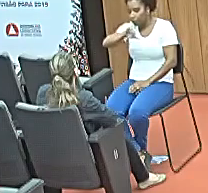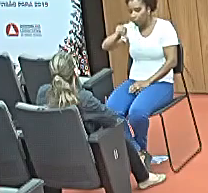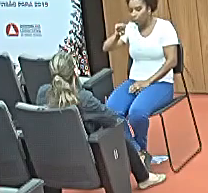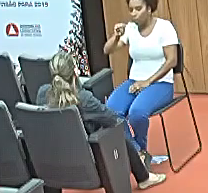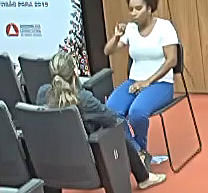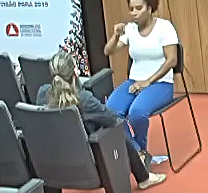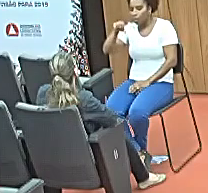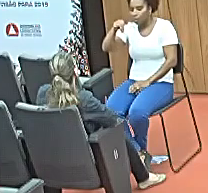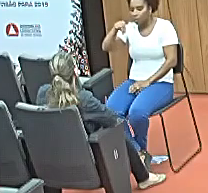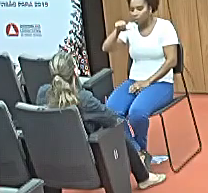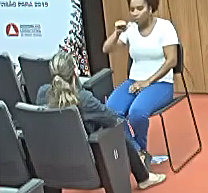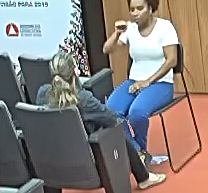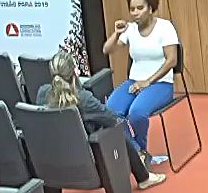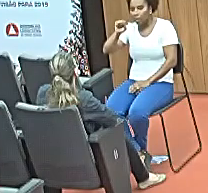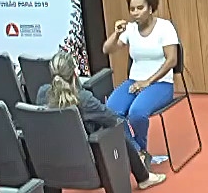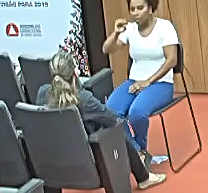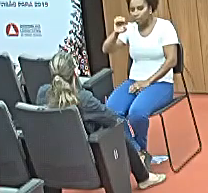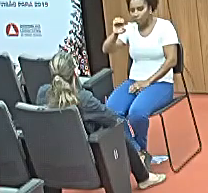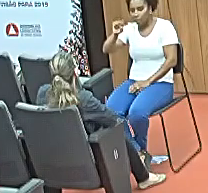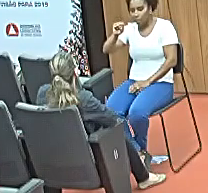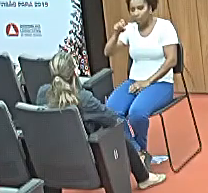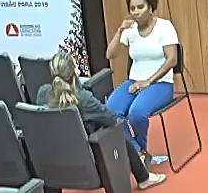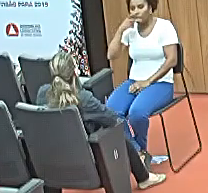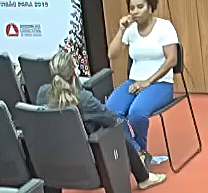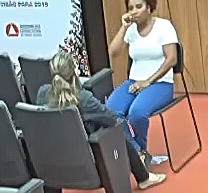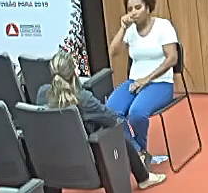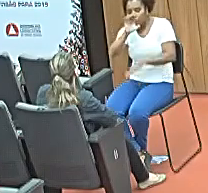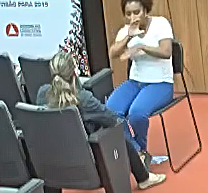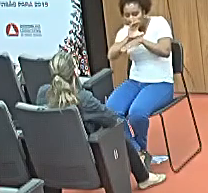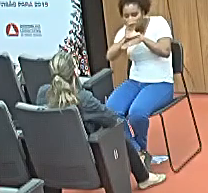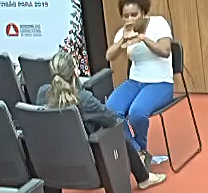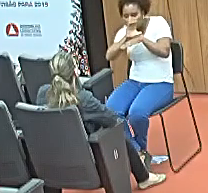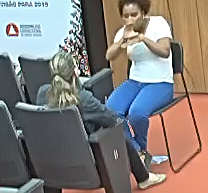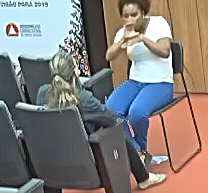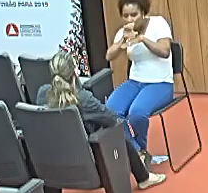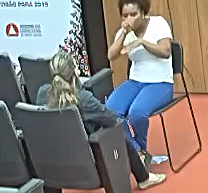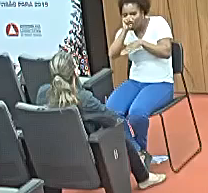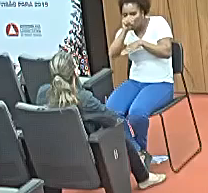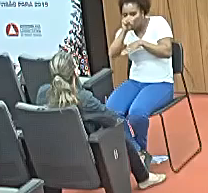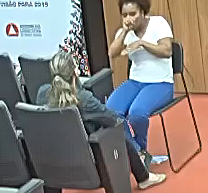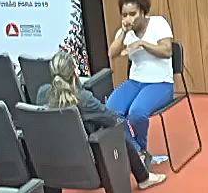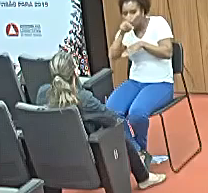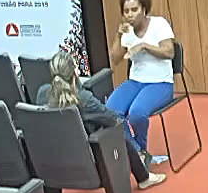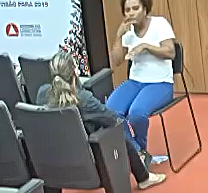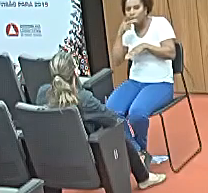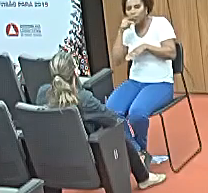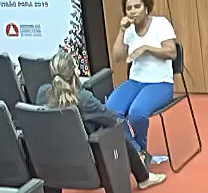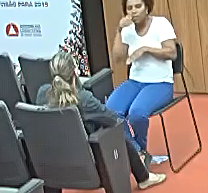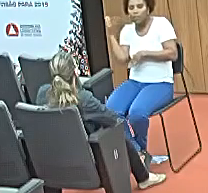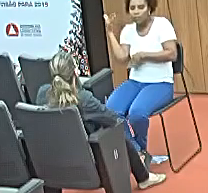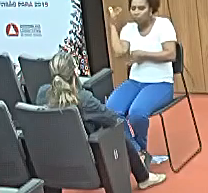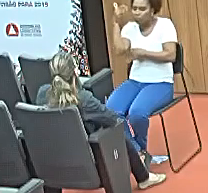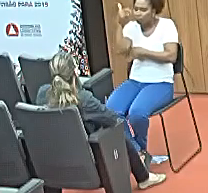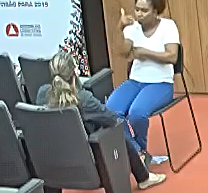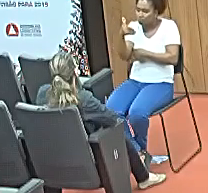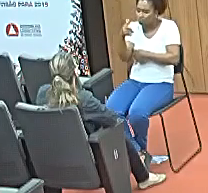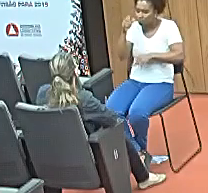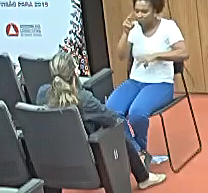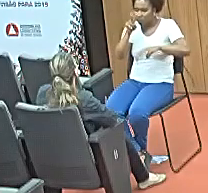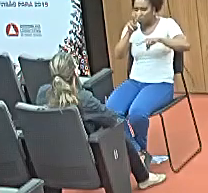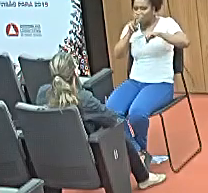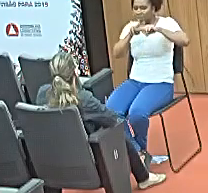até pela cultura nossa eles vão na lógica do sistema prisional né tem uma formação pequena